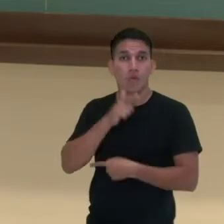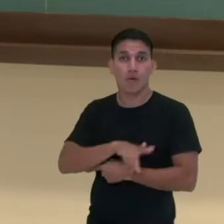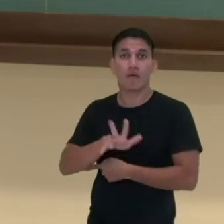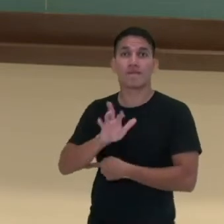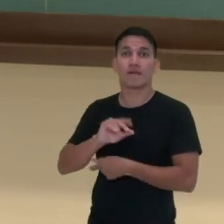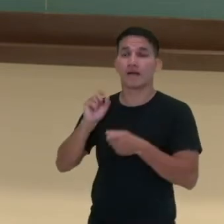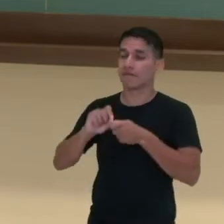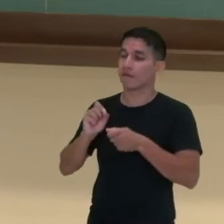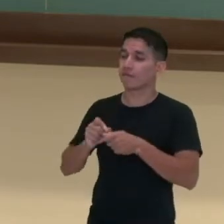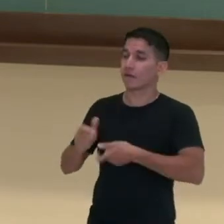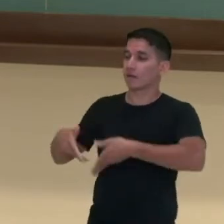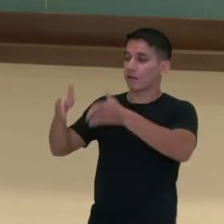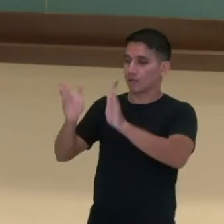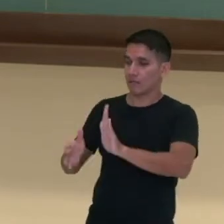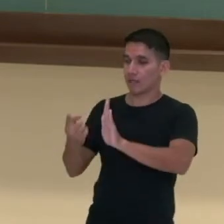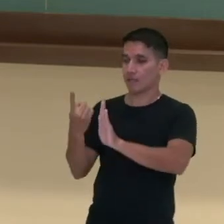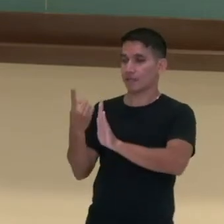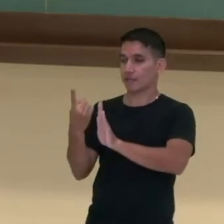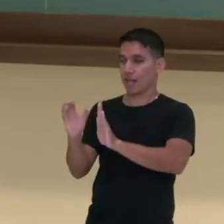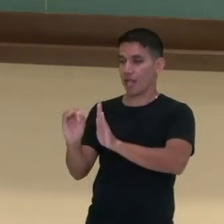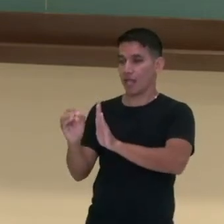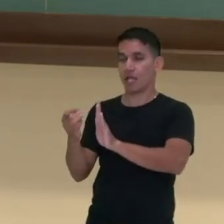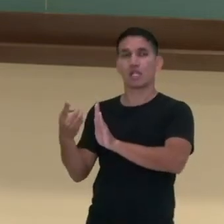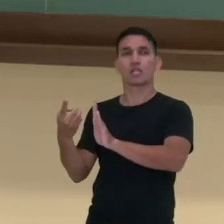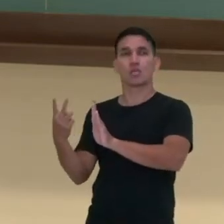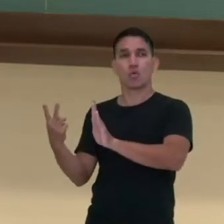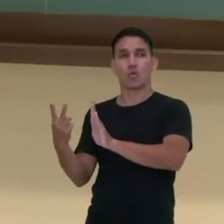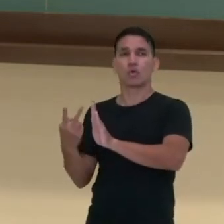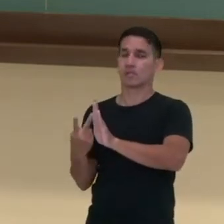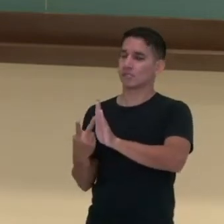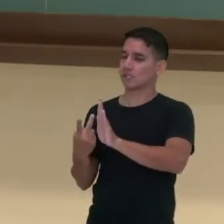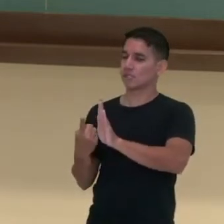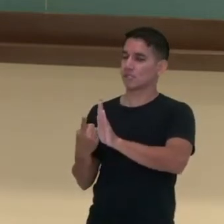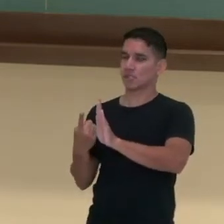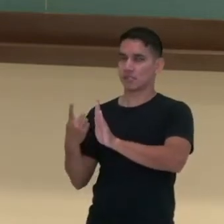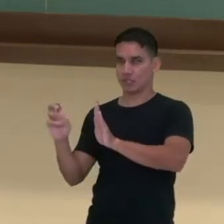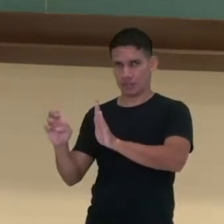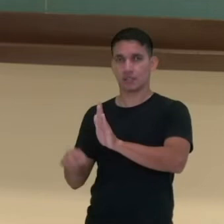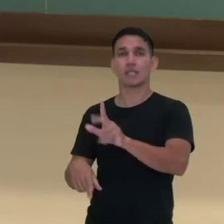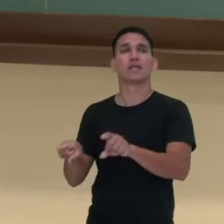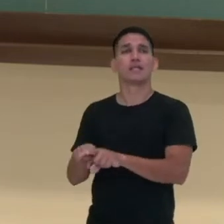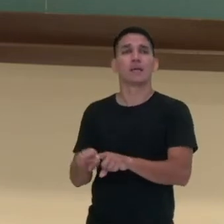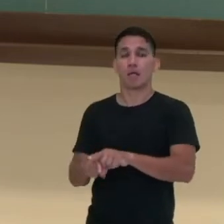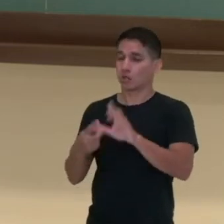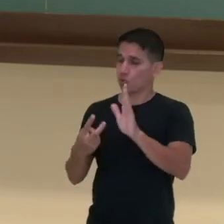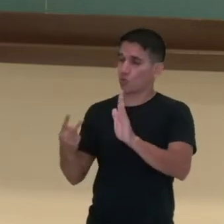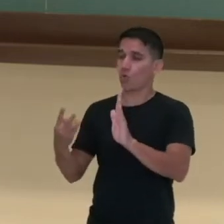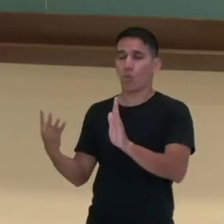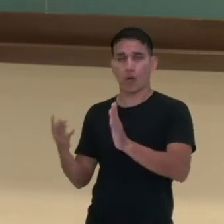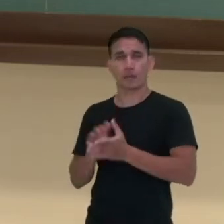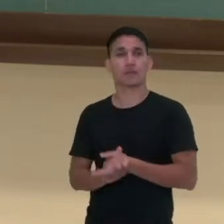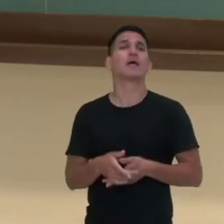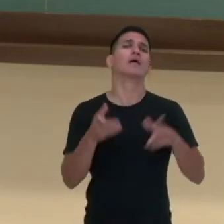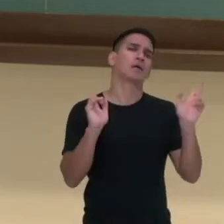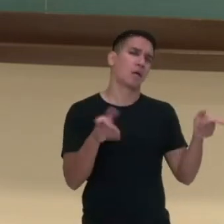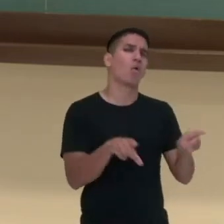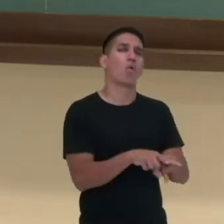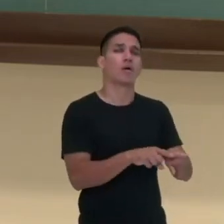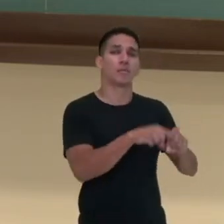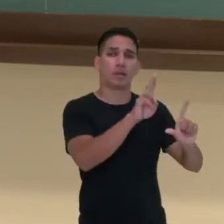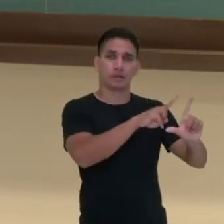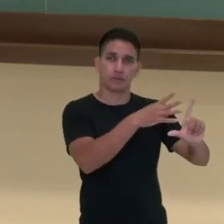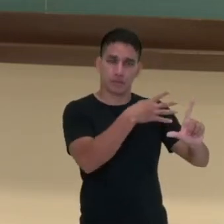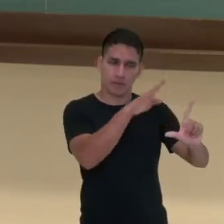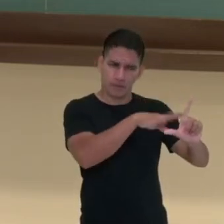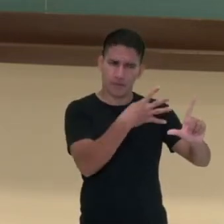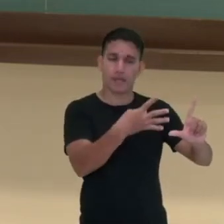elemento 10, 12, 15, 2, 2 e 4. Idem para a segunda matriz. Então, vou ter a matriz A e a matriz